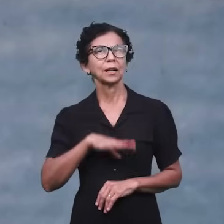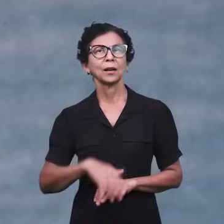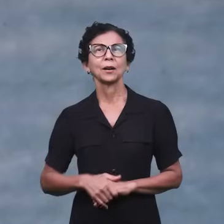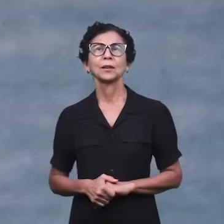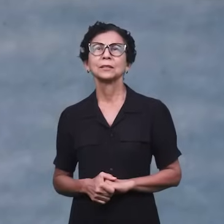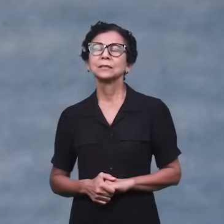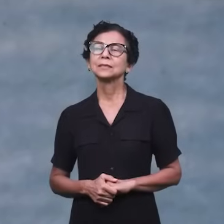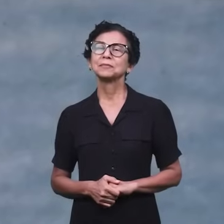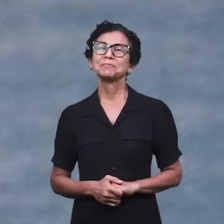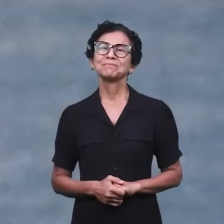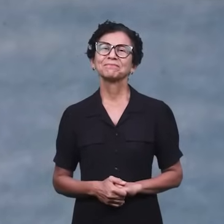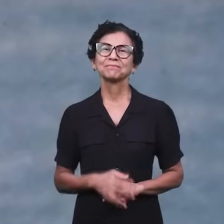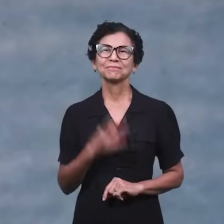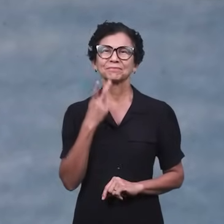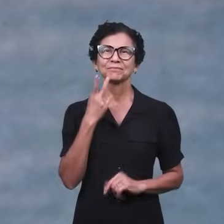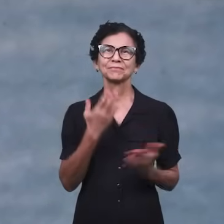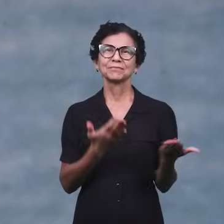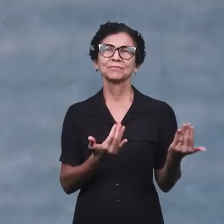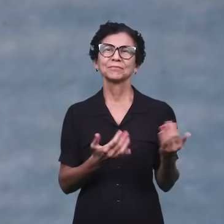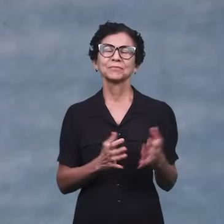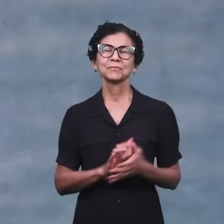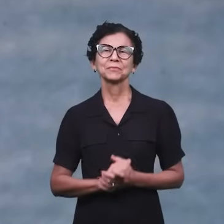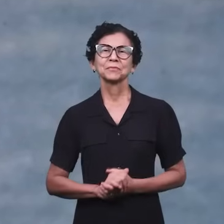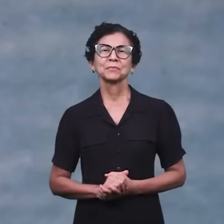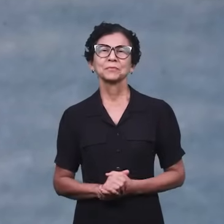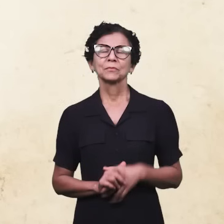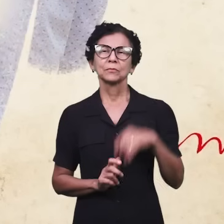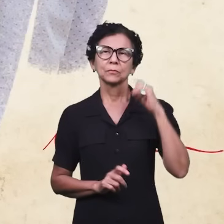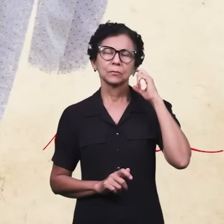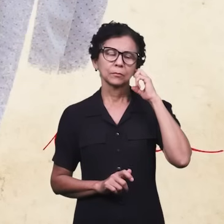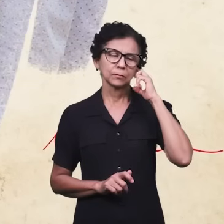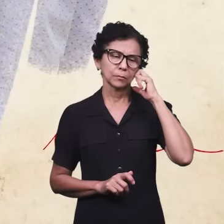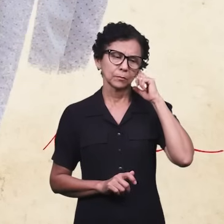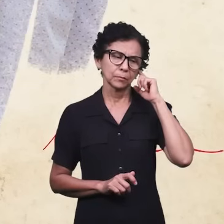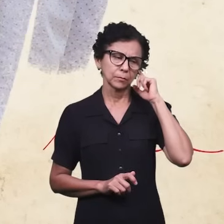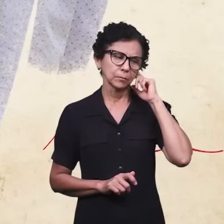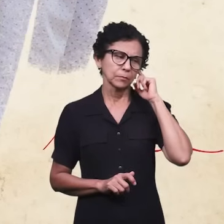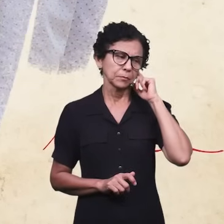abençoe uma alegria tê-la conosco aqui no programa Então fala jovem